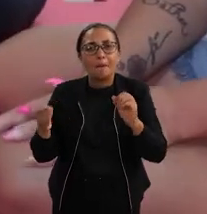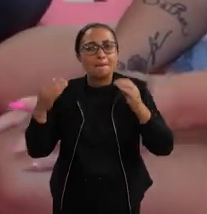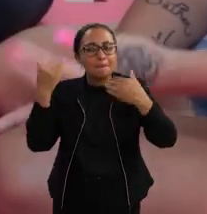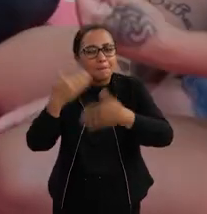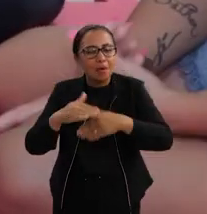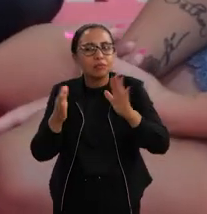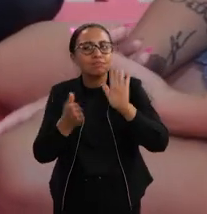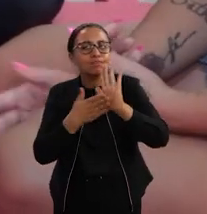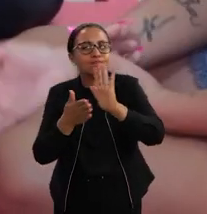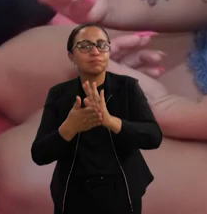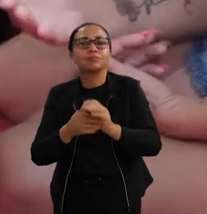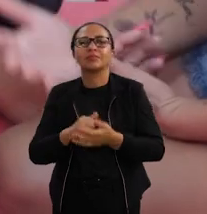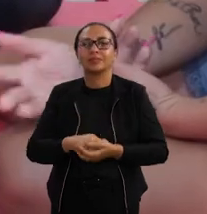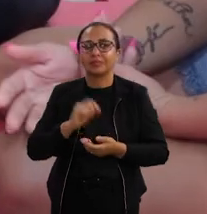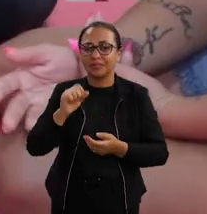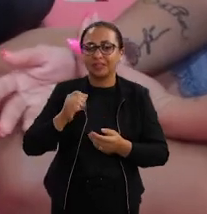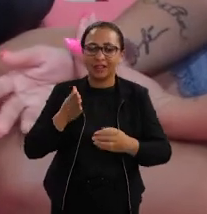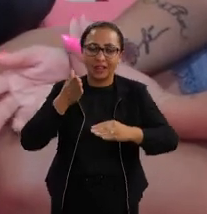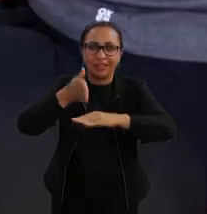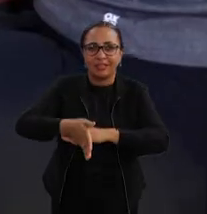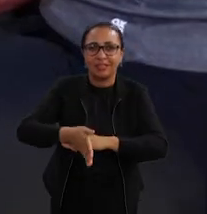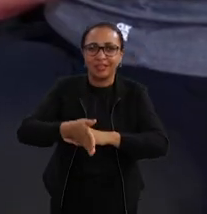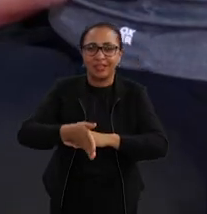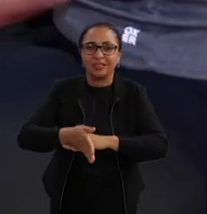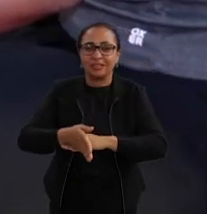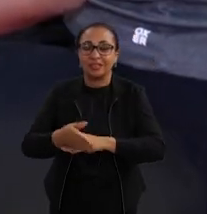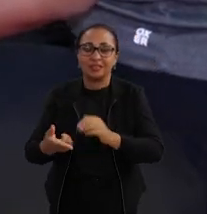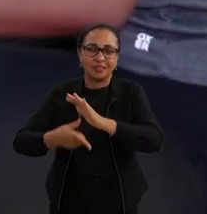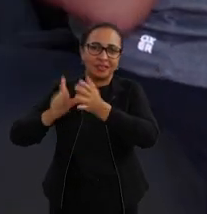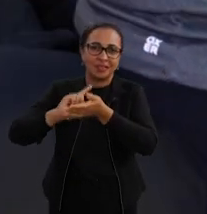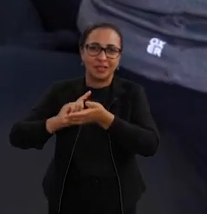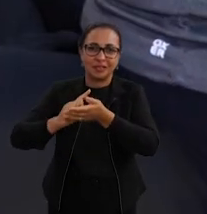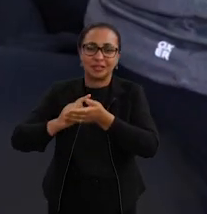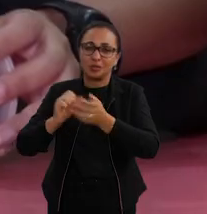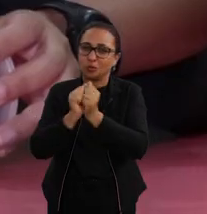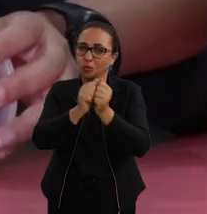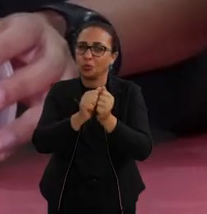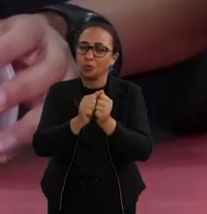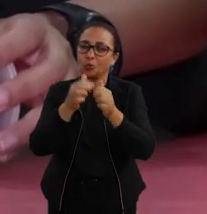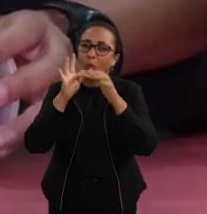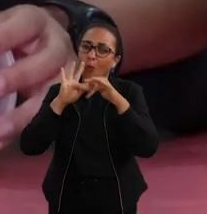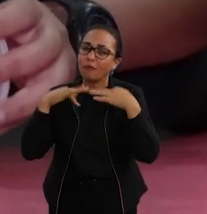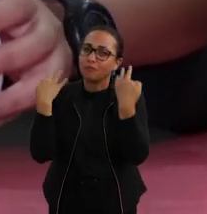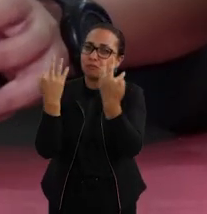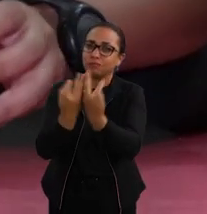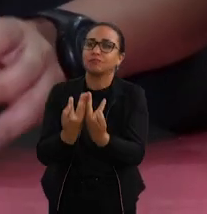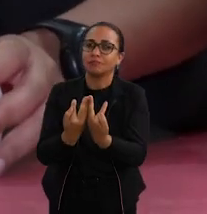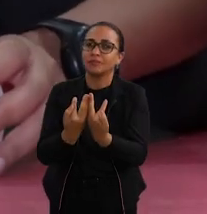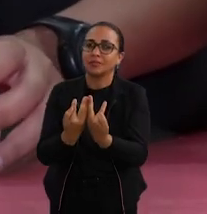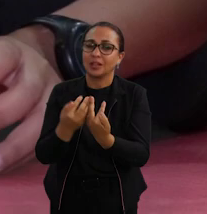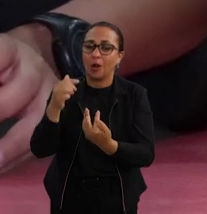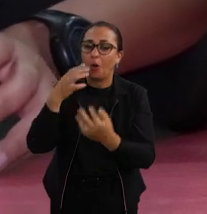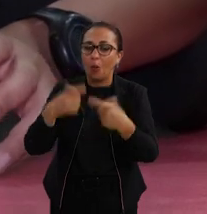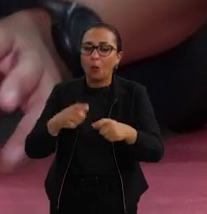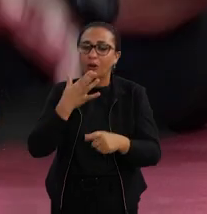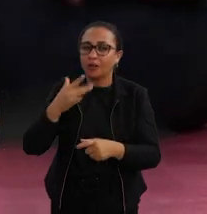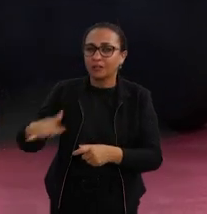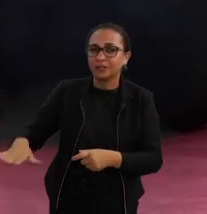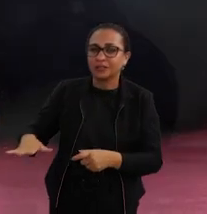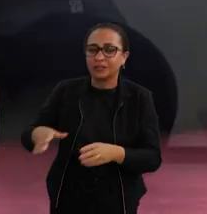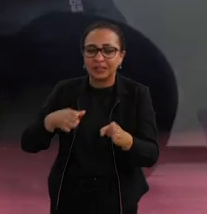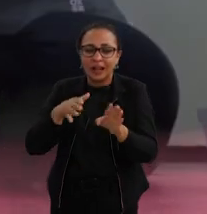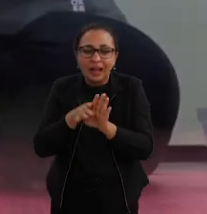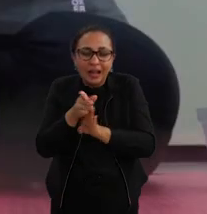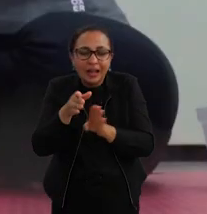comprovar, né, que a intervenção precoce, a intervenção parental, onde essa criança,